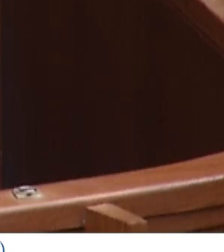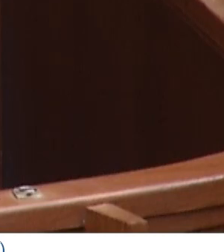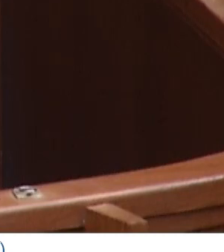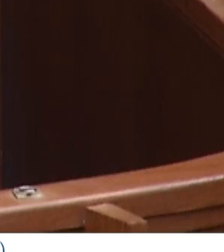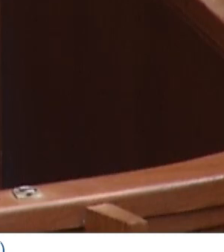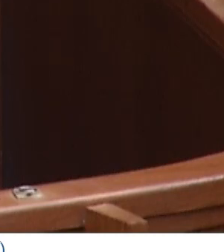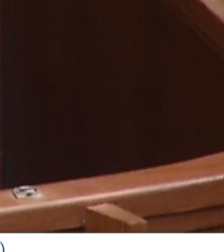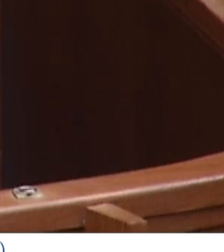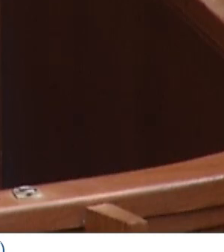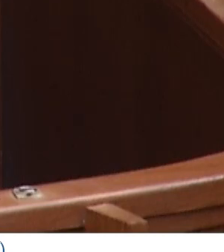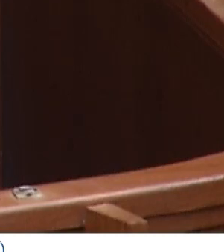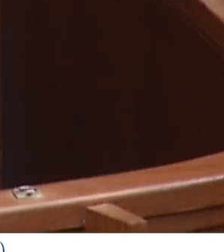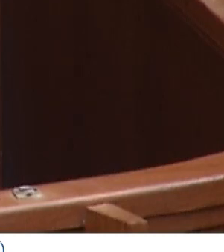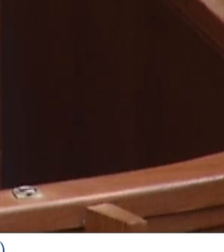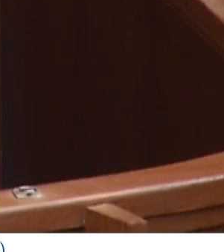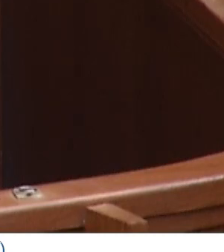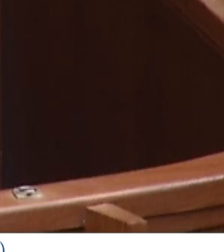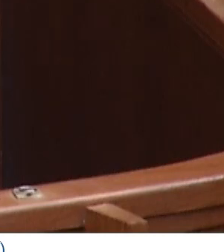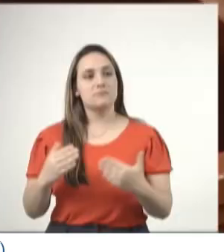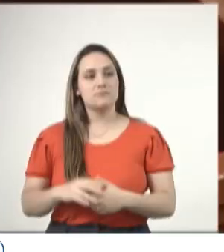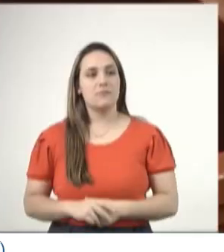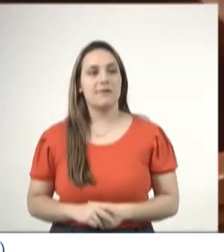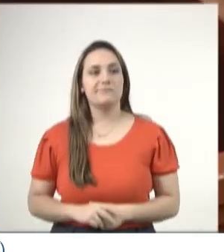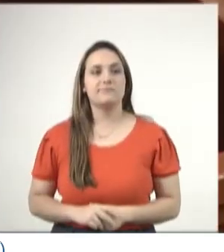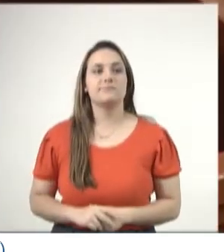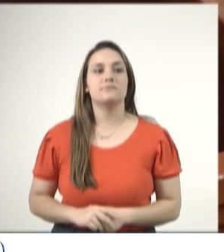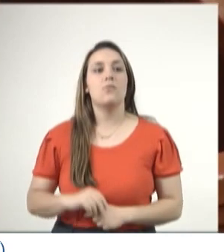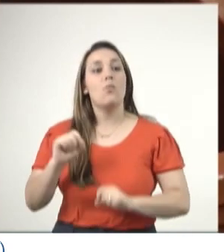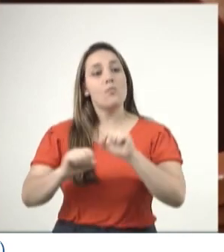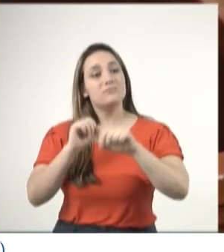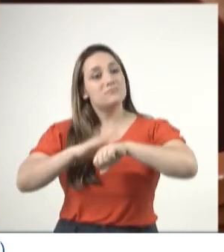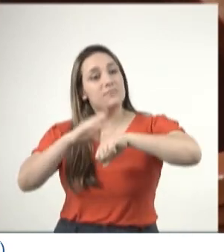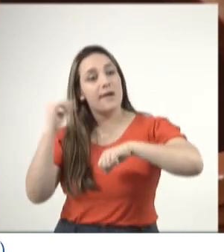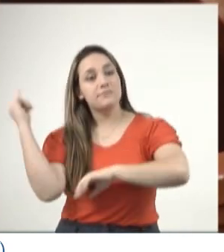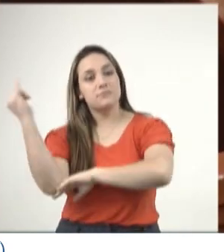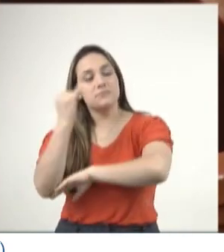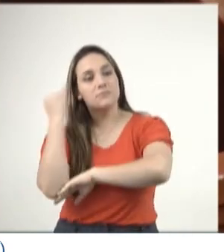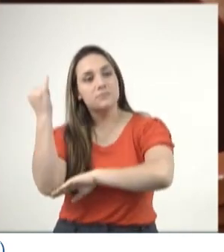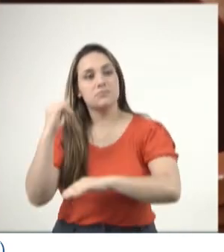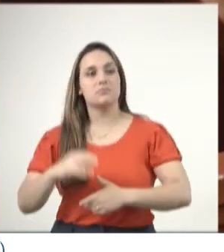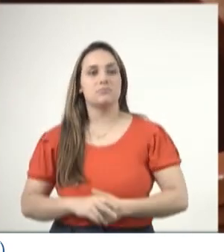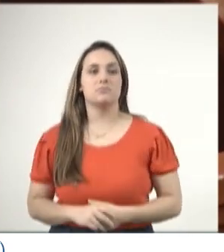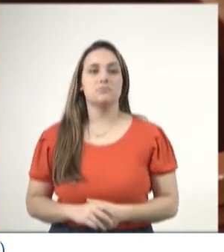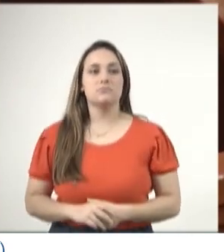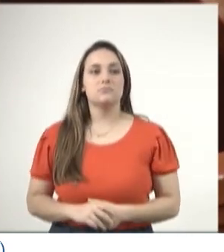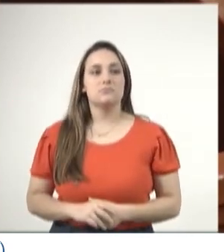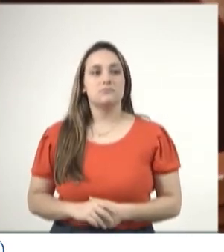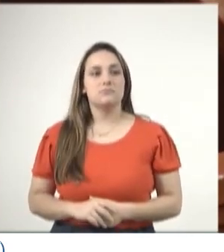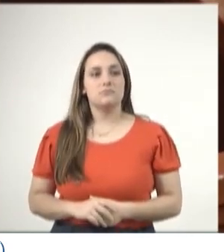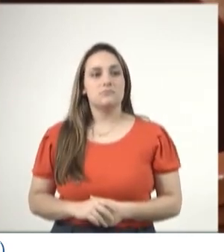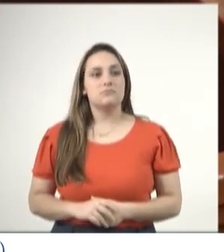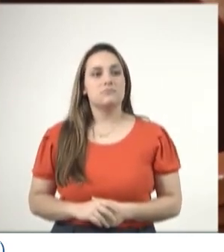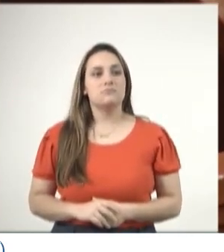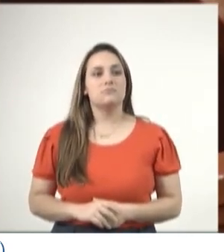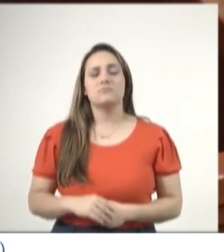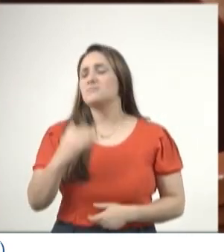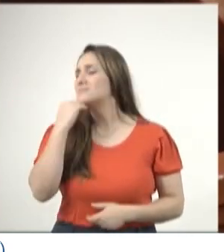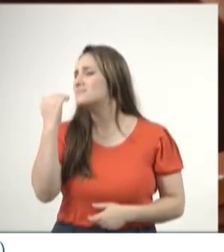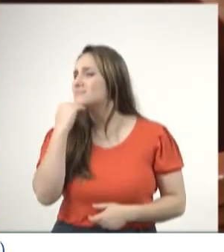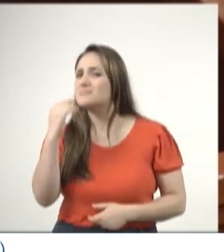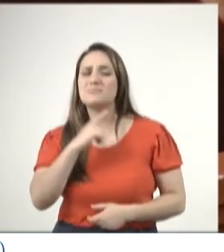A responsabilidade no trânsito é o mais importante. Não adianta ter pressa,